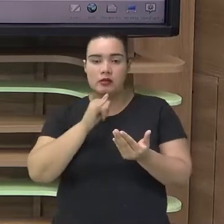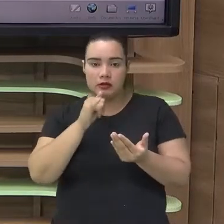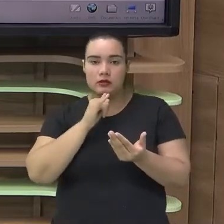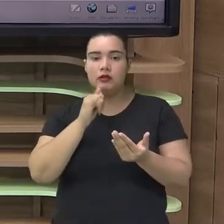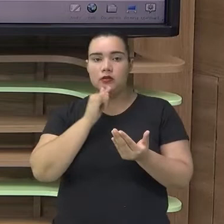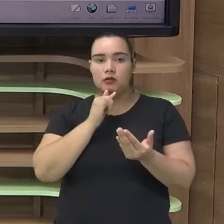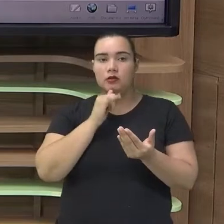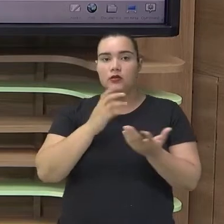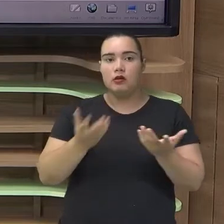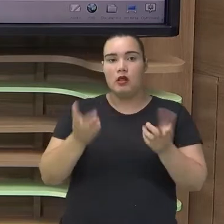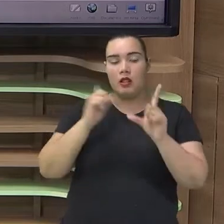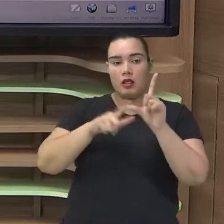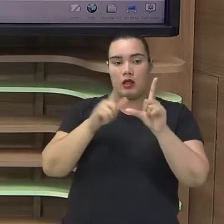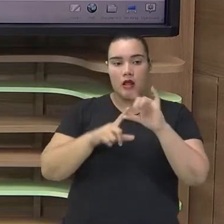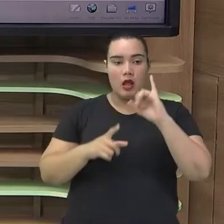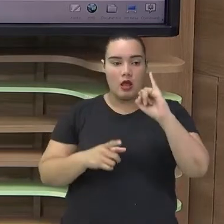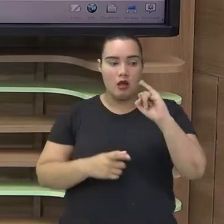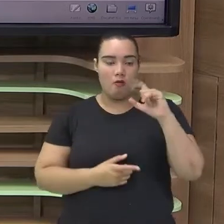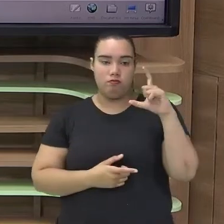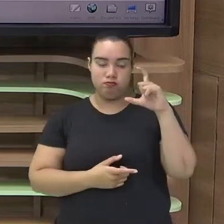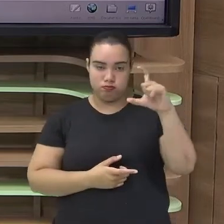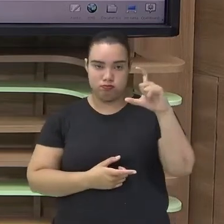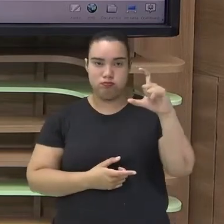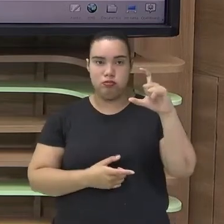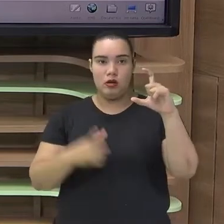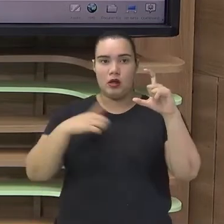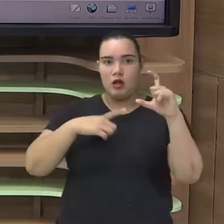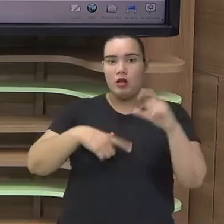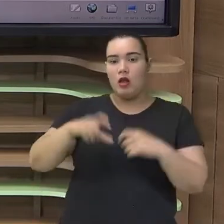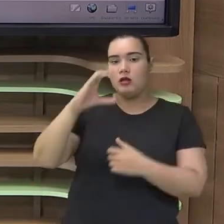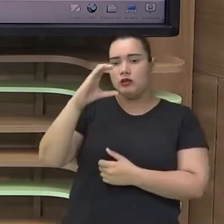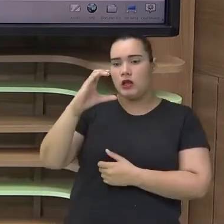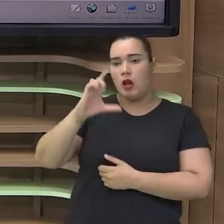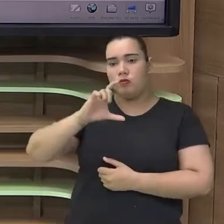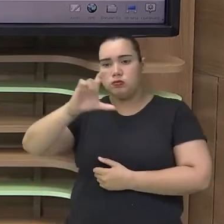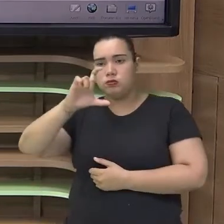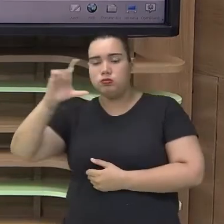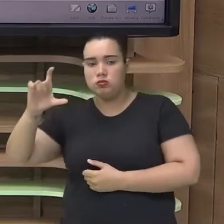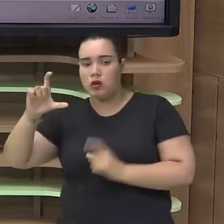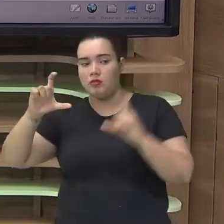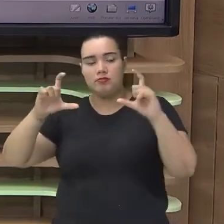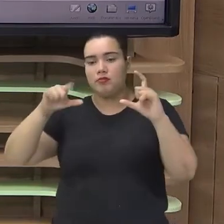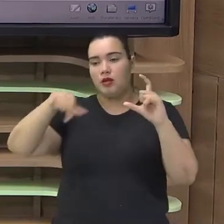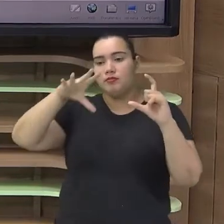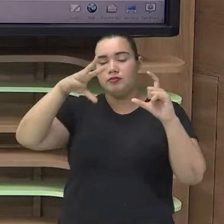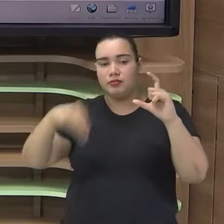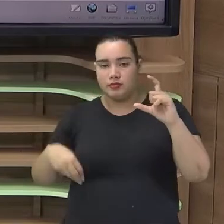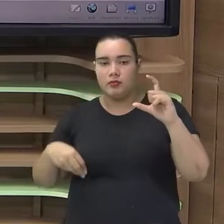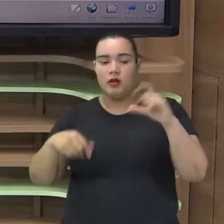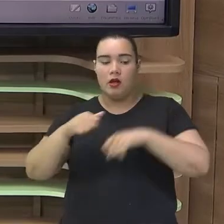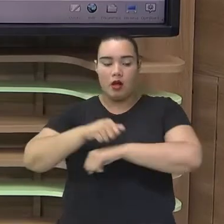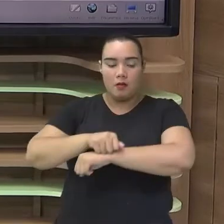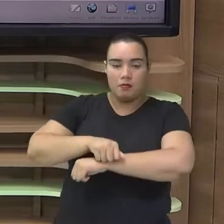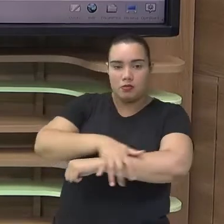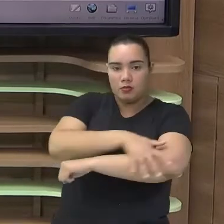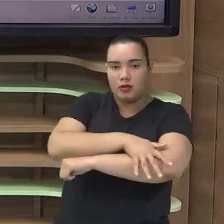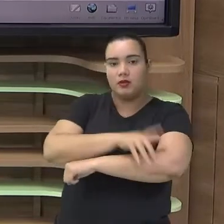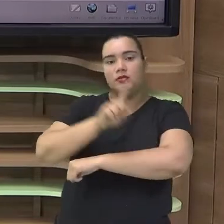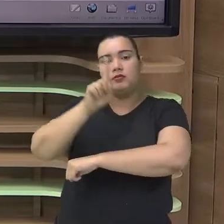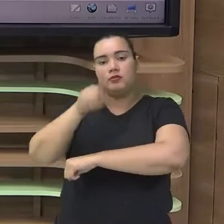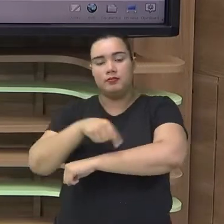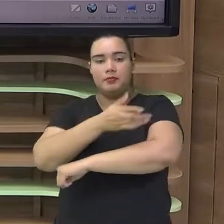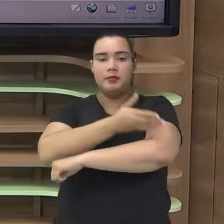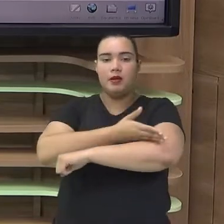um Izão, ainda que você tenha lá Czão, não vai ter cor. A plumagem da galinha vai